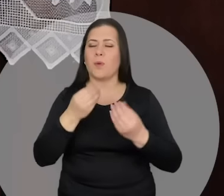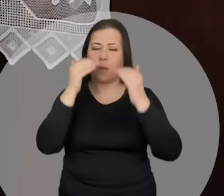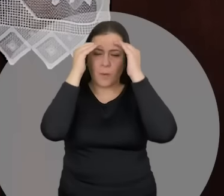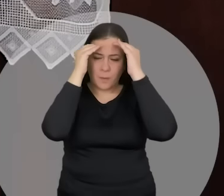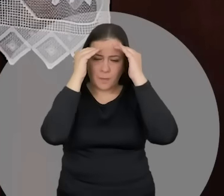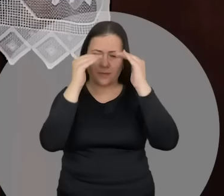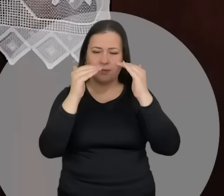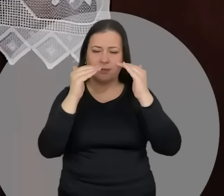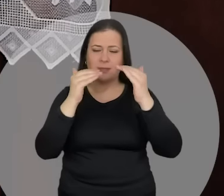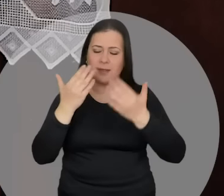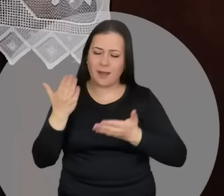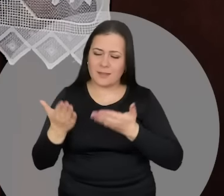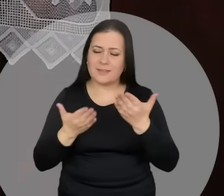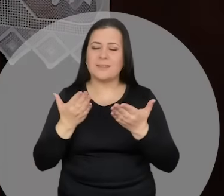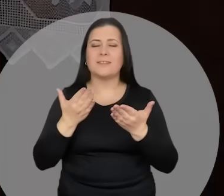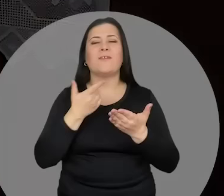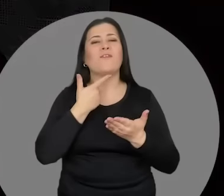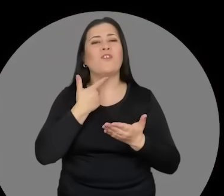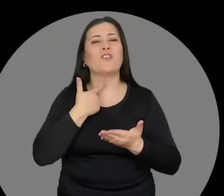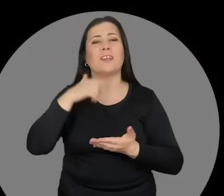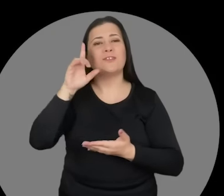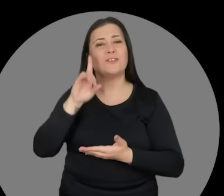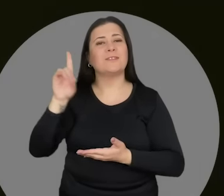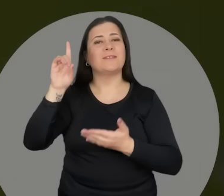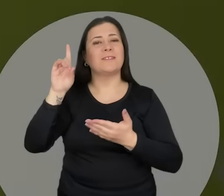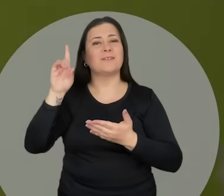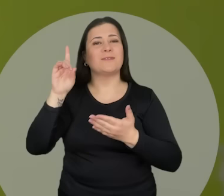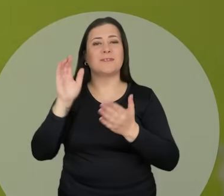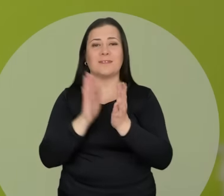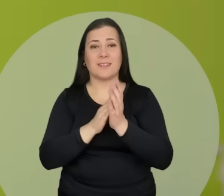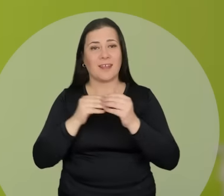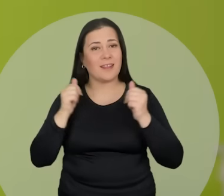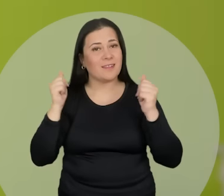vontade. Aleluia.